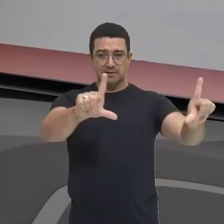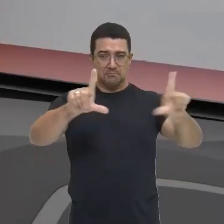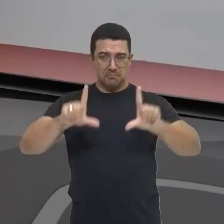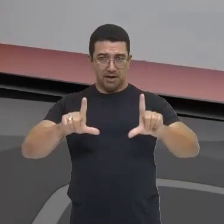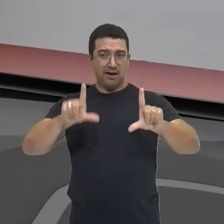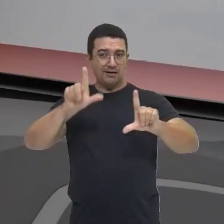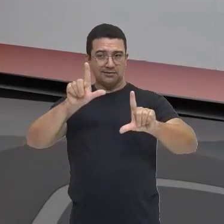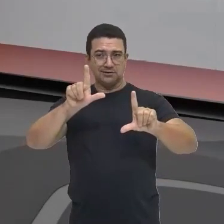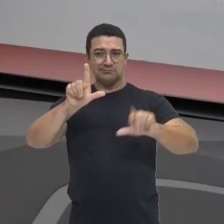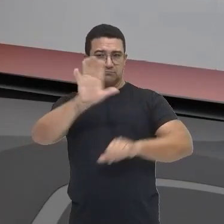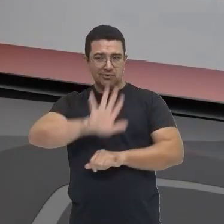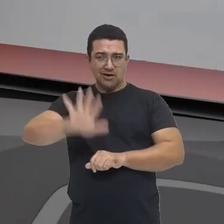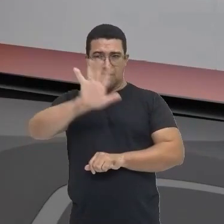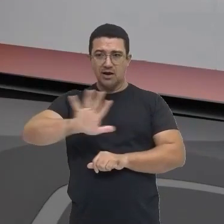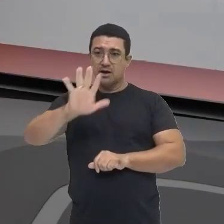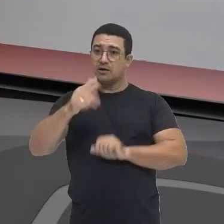abordam